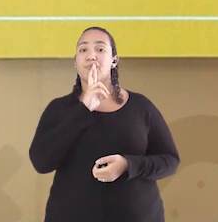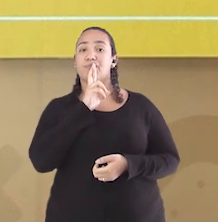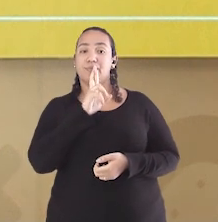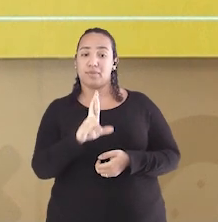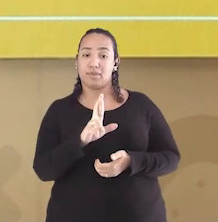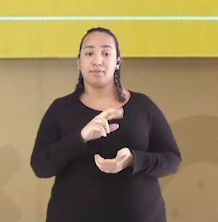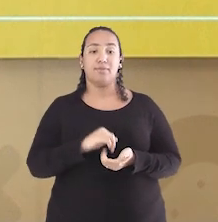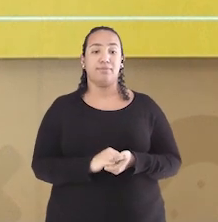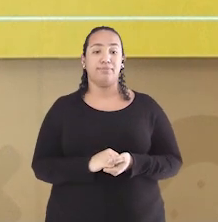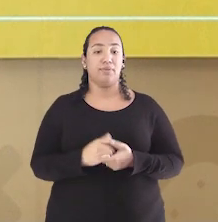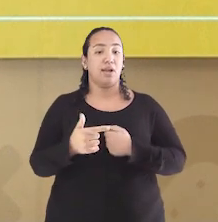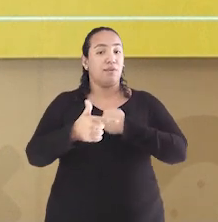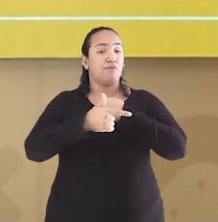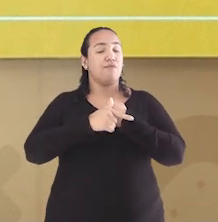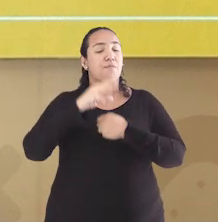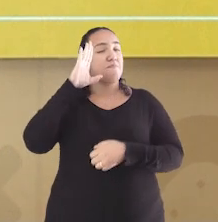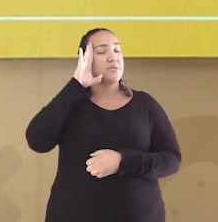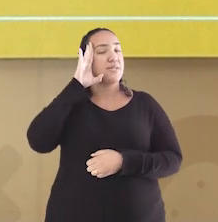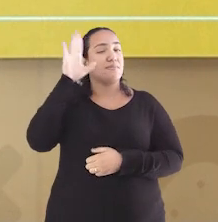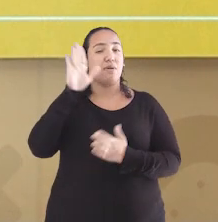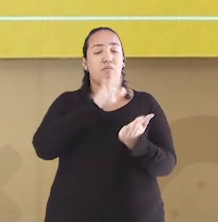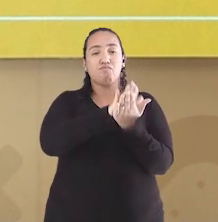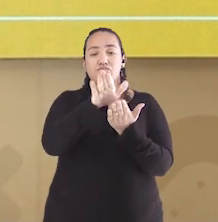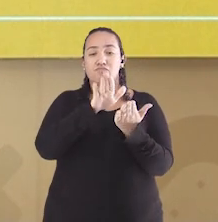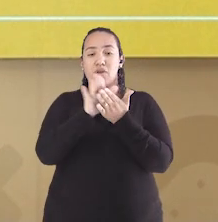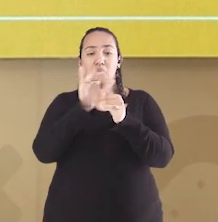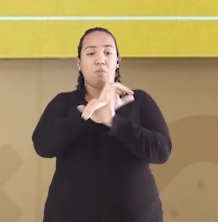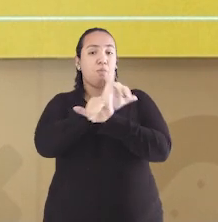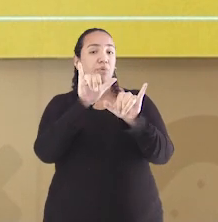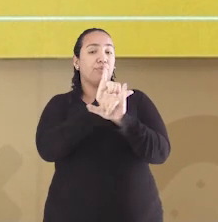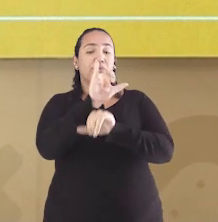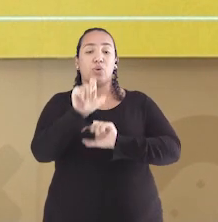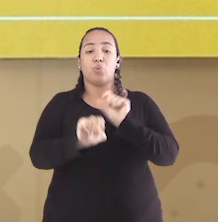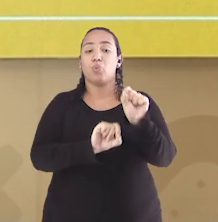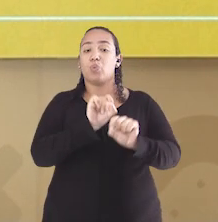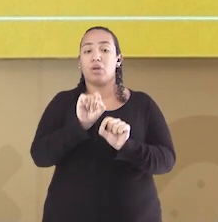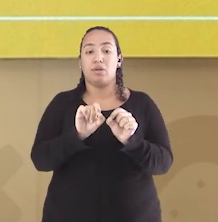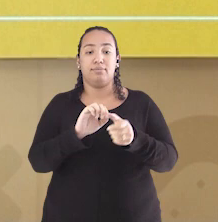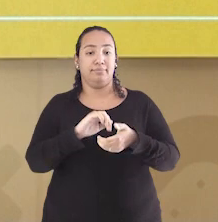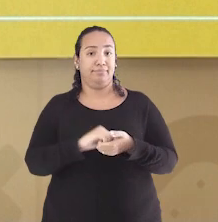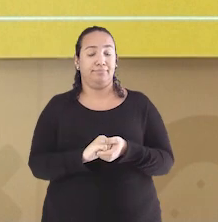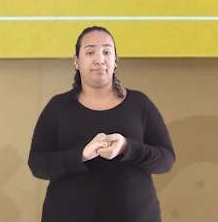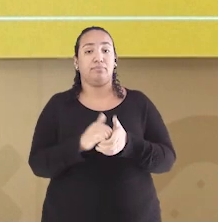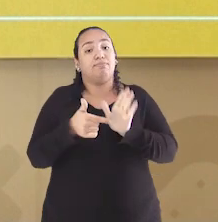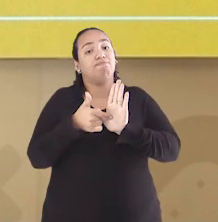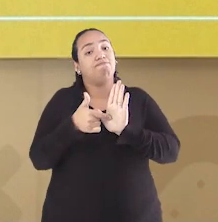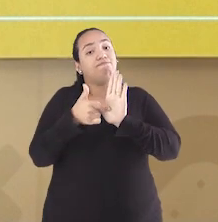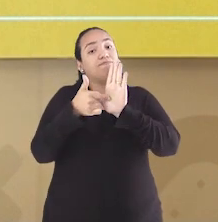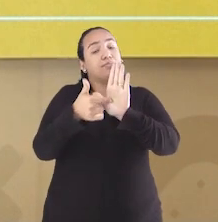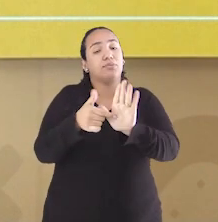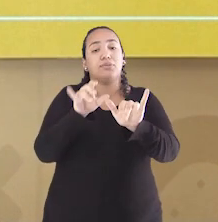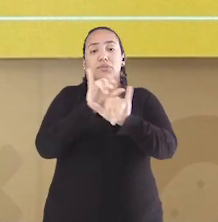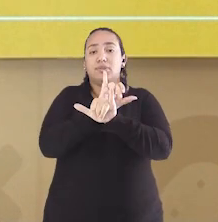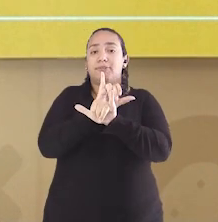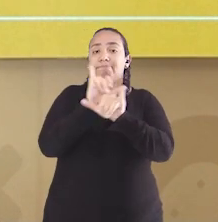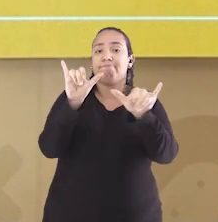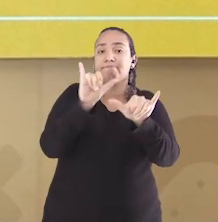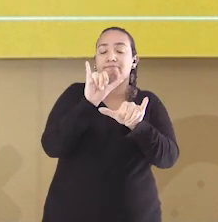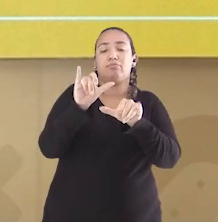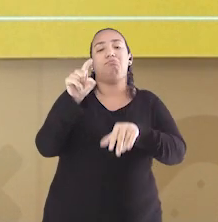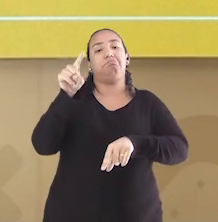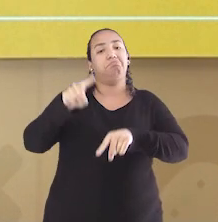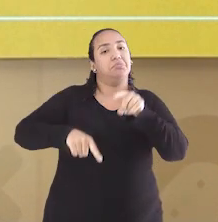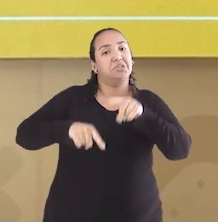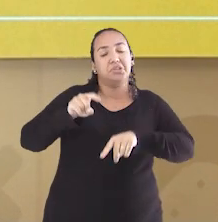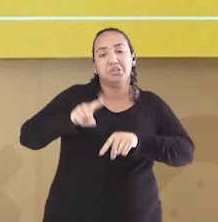Resposta da questão 1. A principal função do anúncio publicitário é a de promover ou divulgar